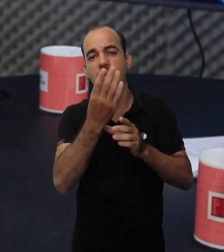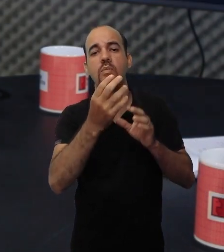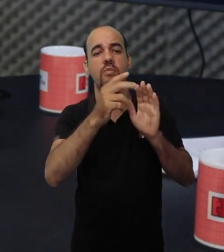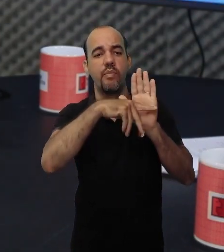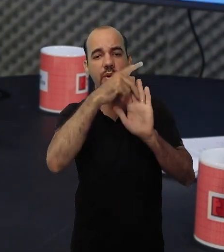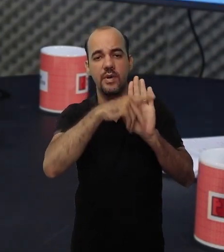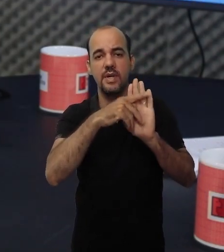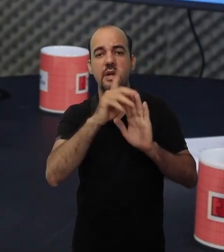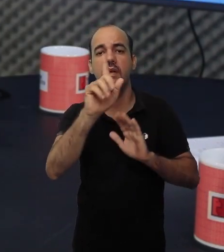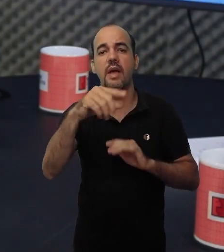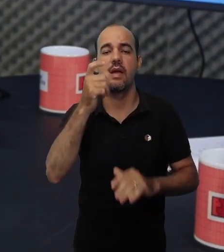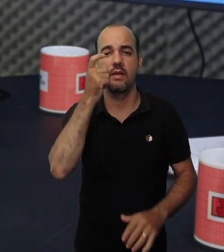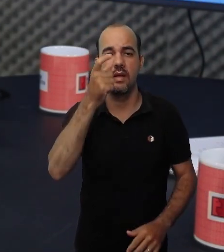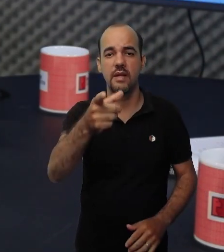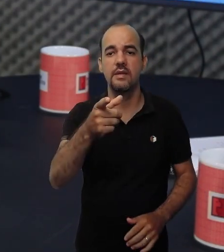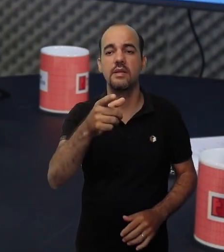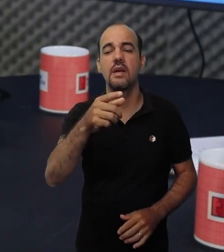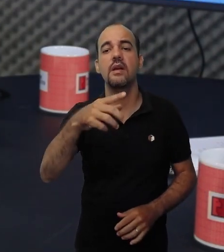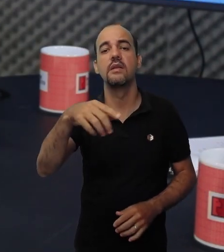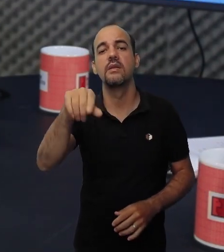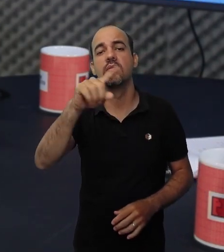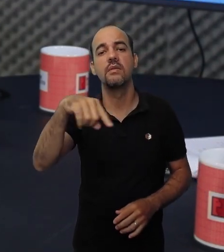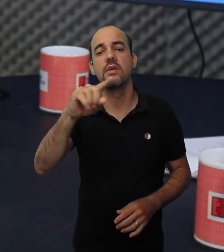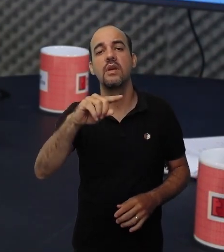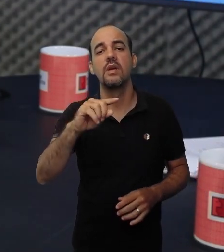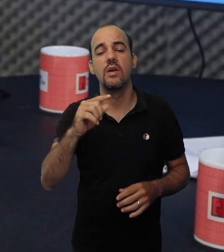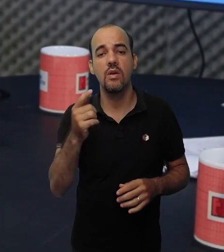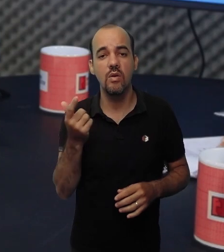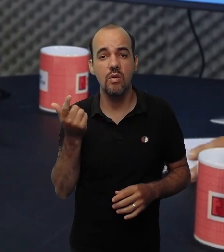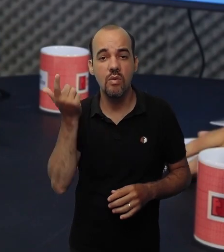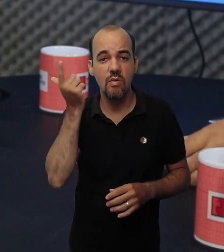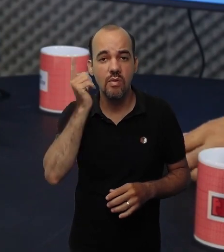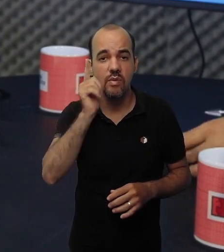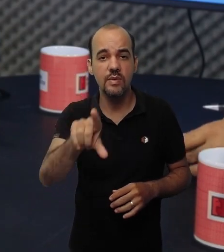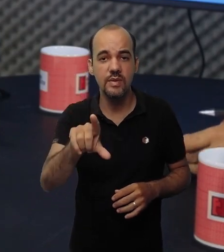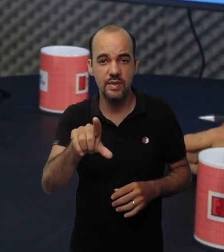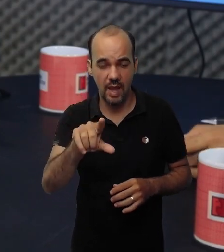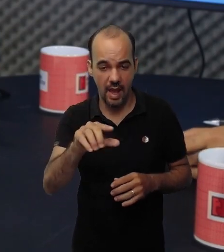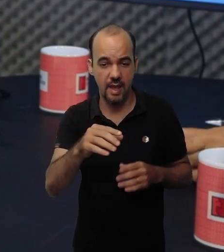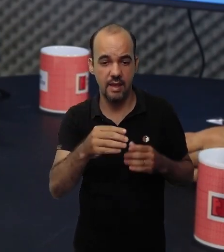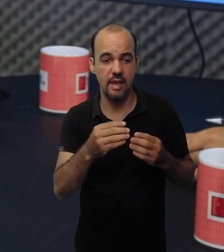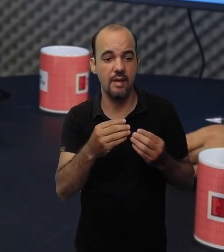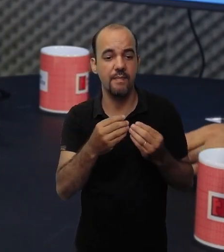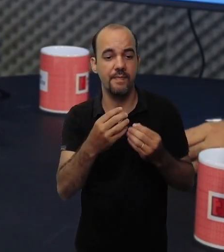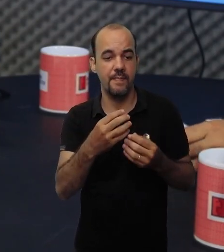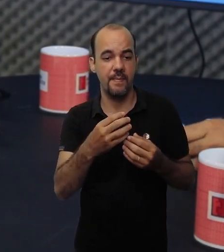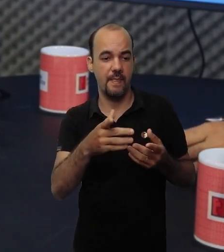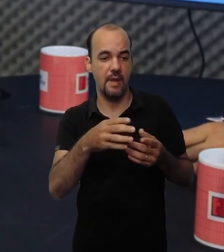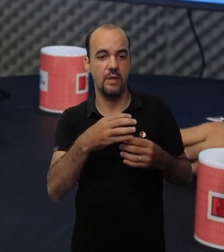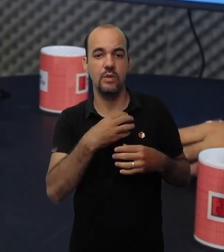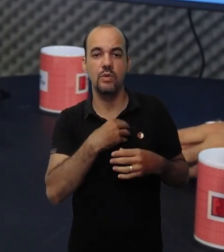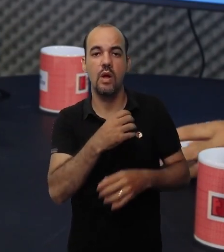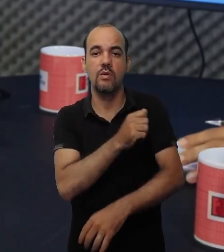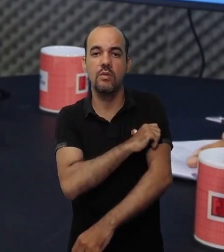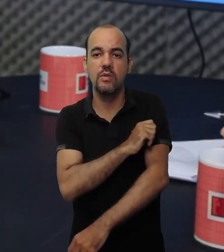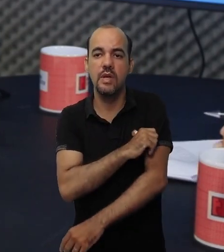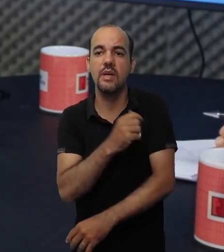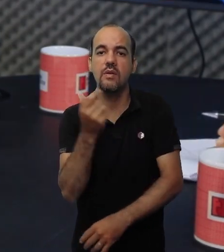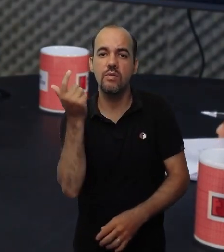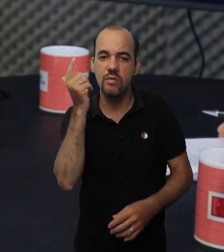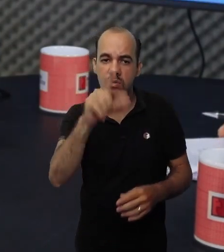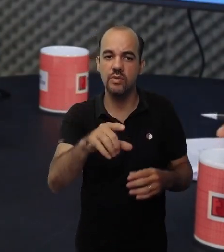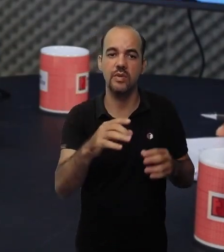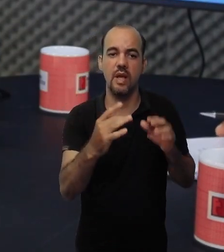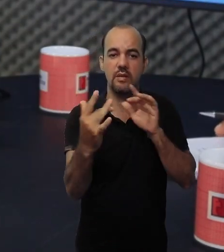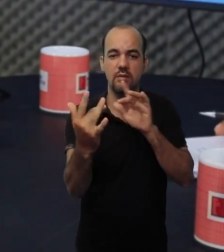isso também consegue chegar no estudante. Eu tenho um aluno lá do Santa Ana chamado